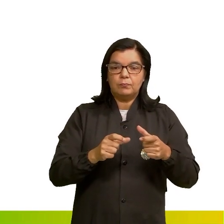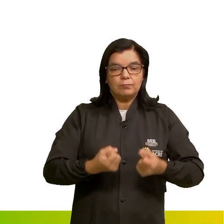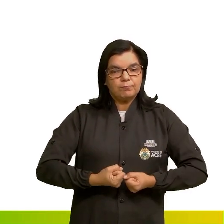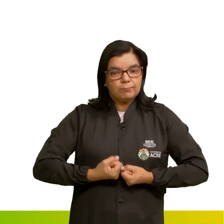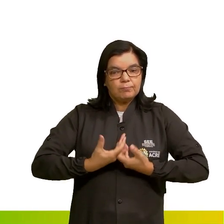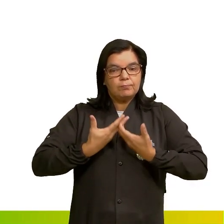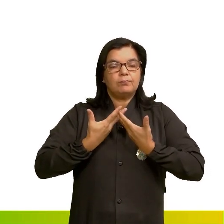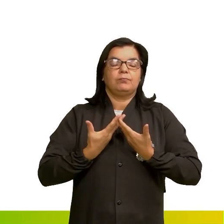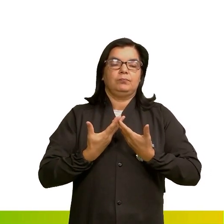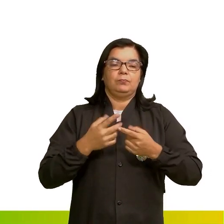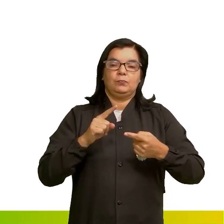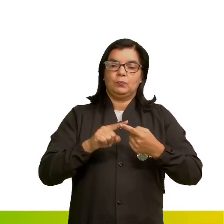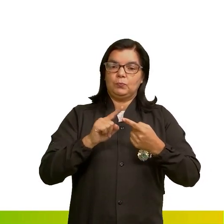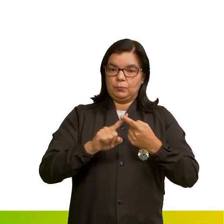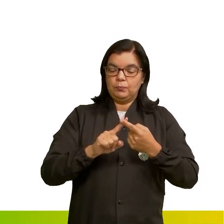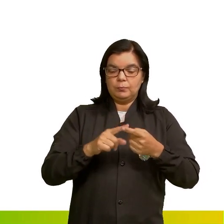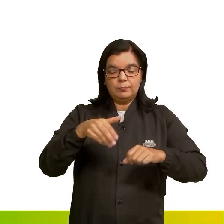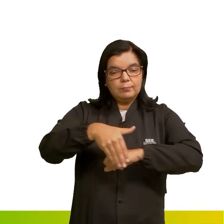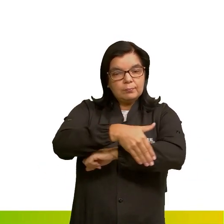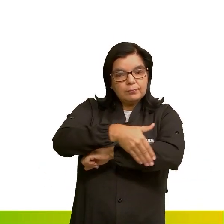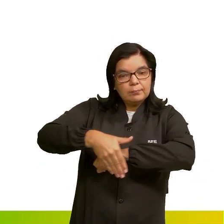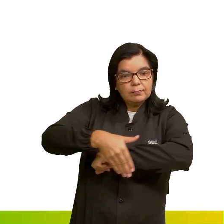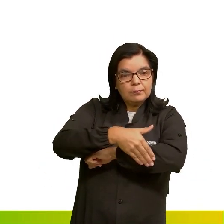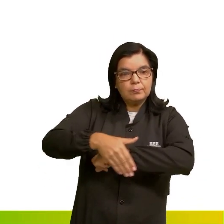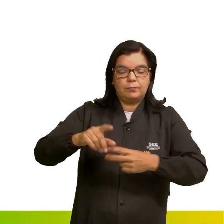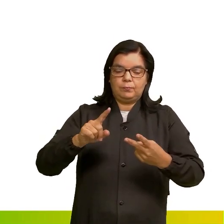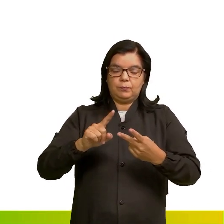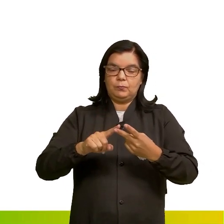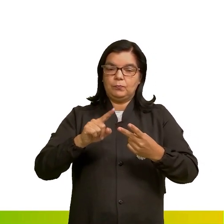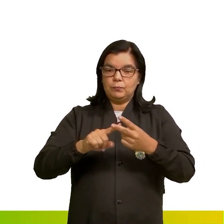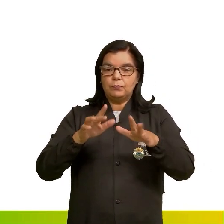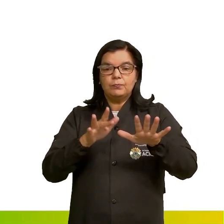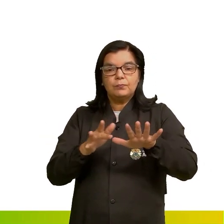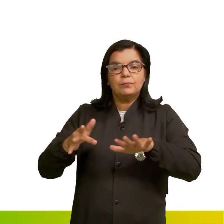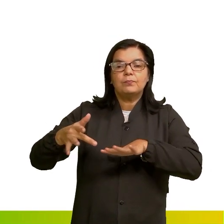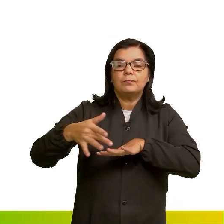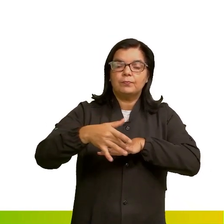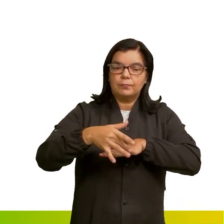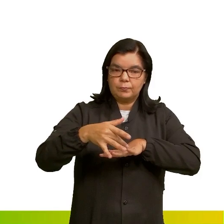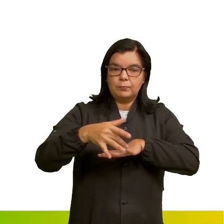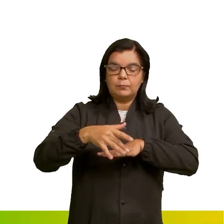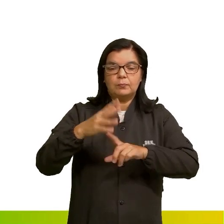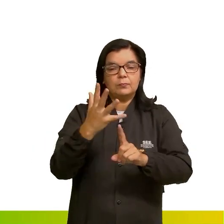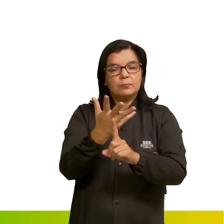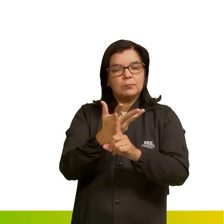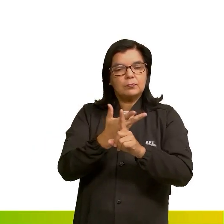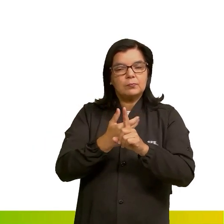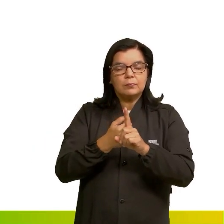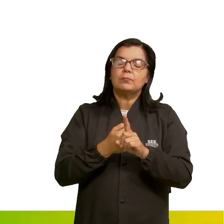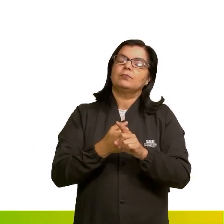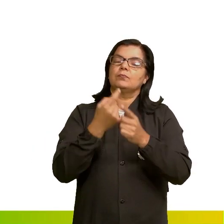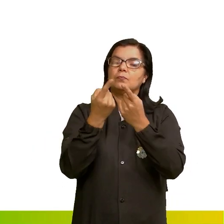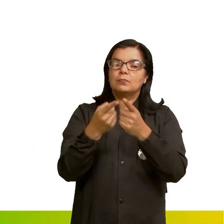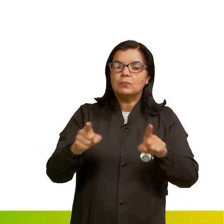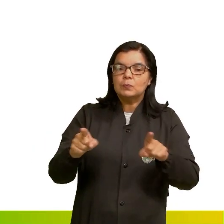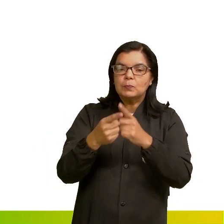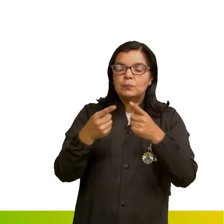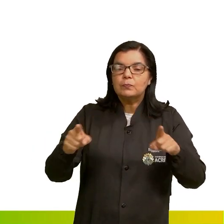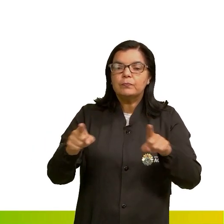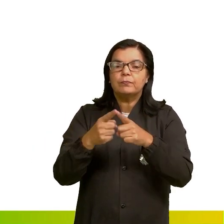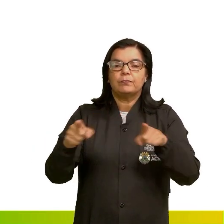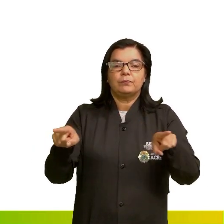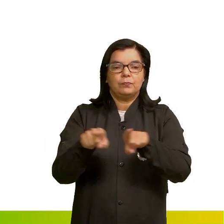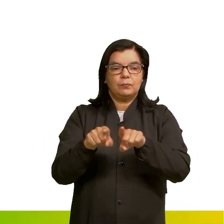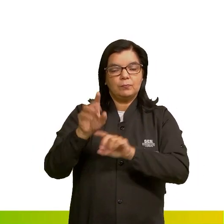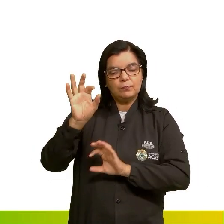expressar, como protestos nas ruas, redes sociais, arte, música, audiovisual